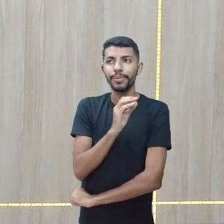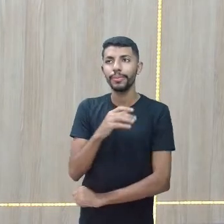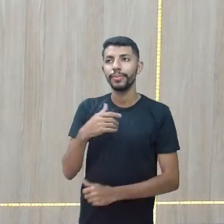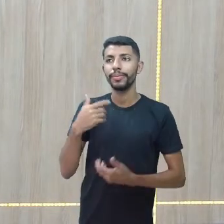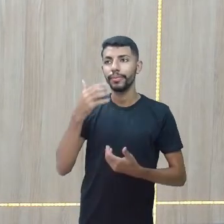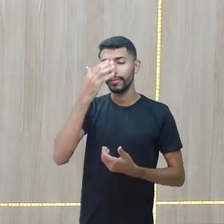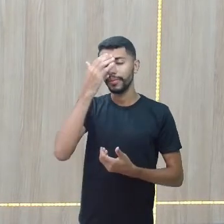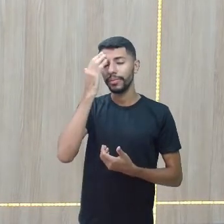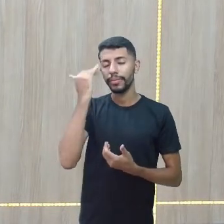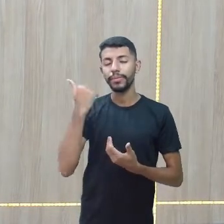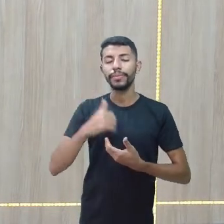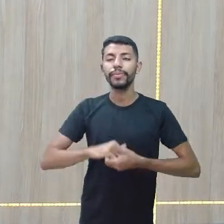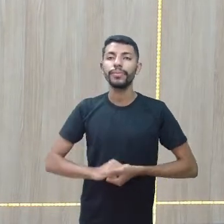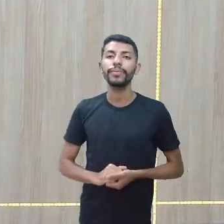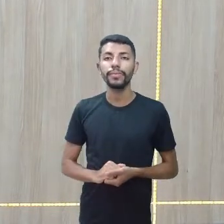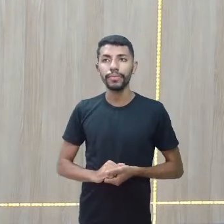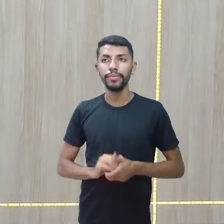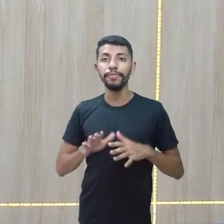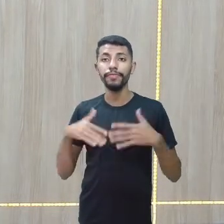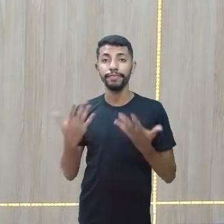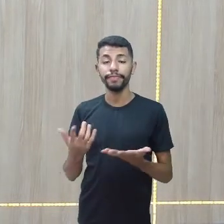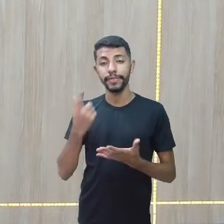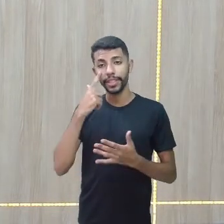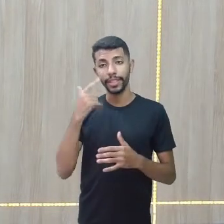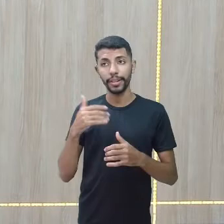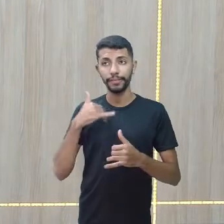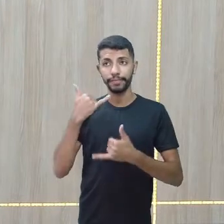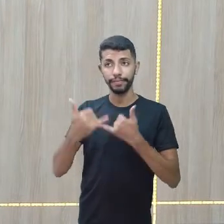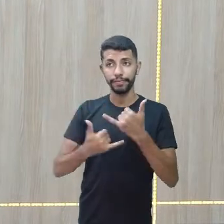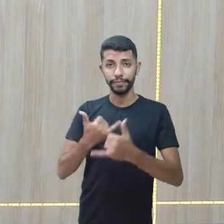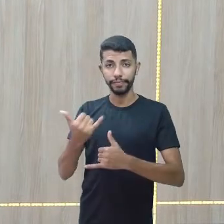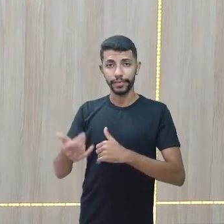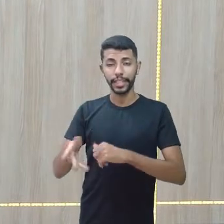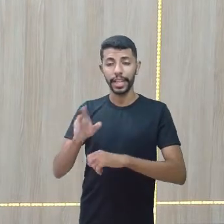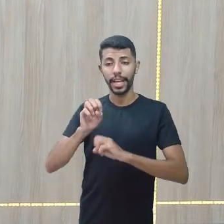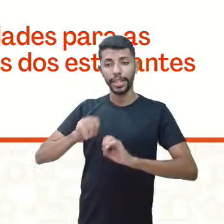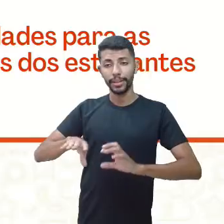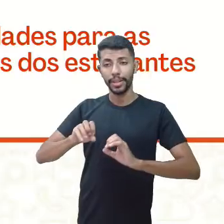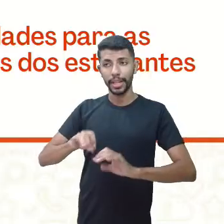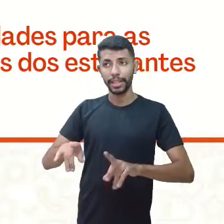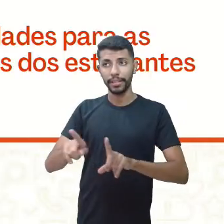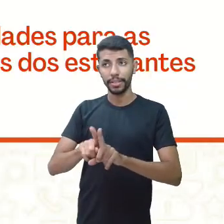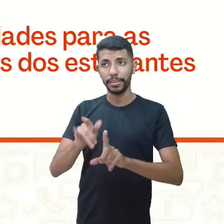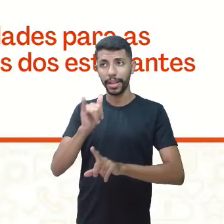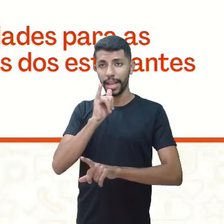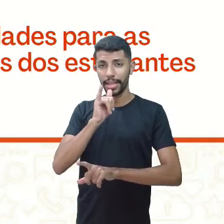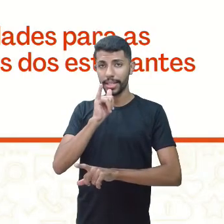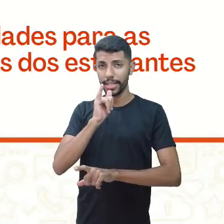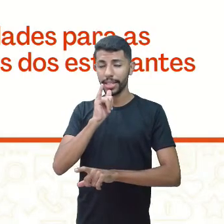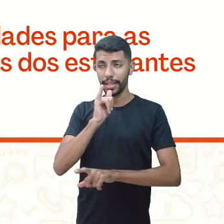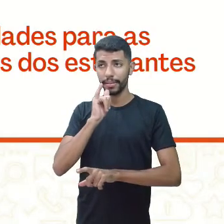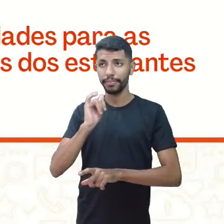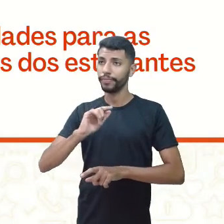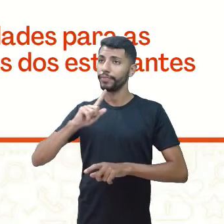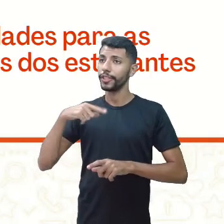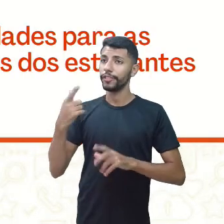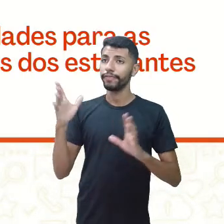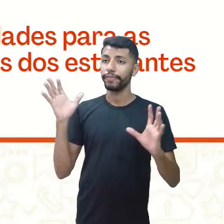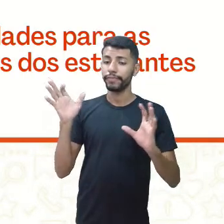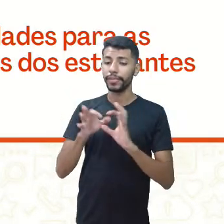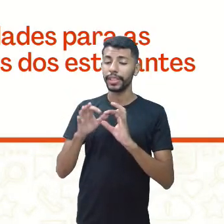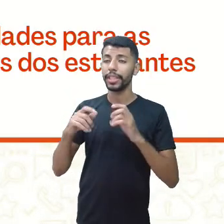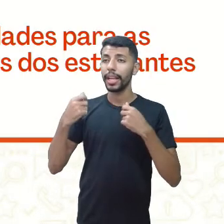Então, quando a gente fala de jogos educativos e quando a gente fala de exemplos de jogos educativos, a gente